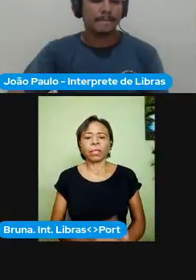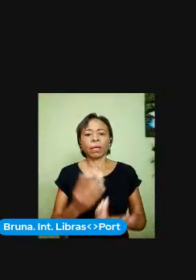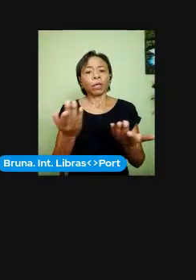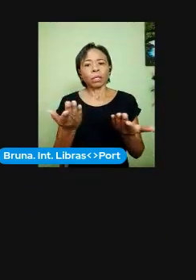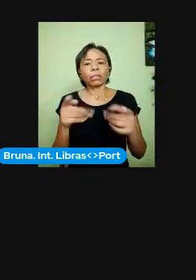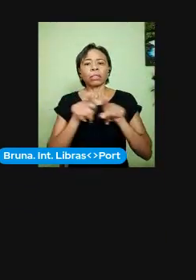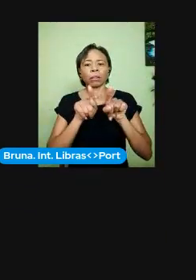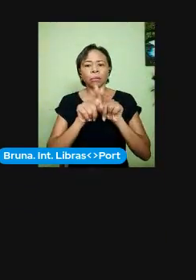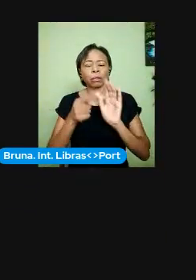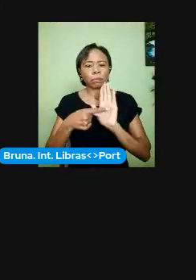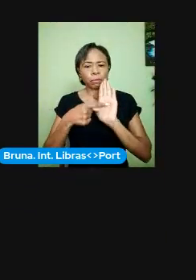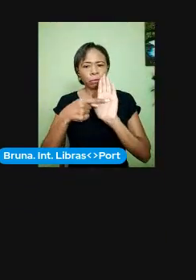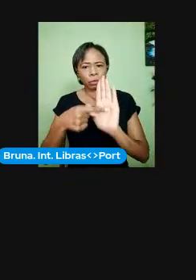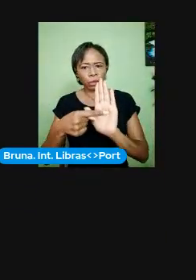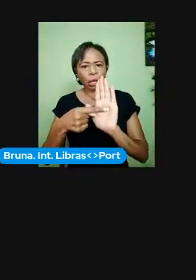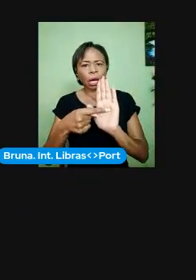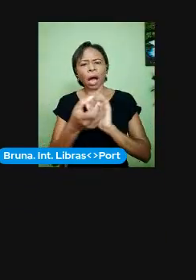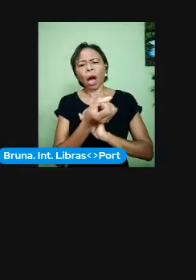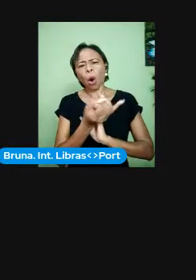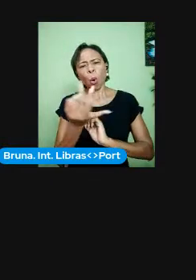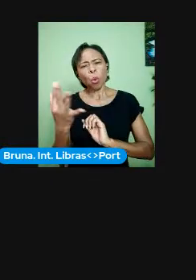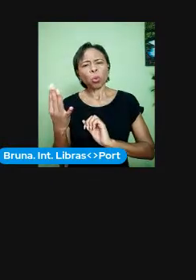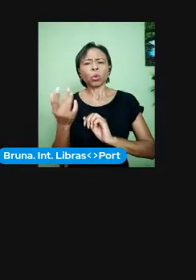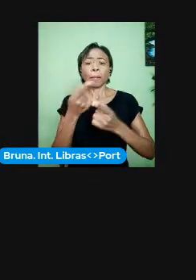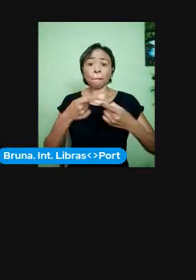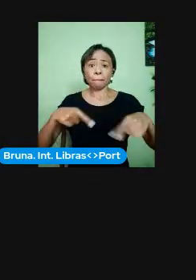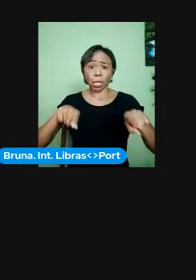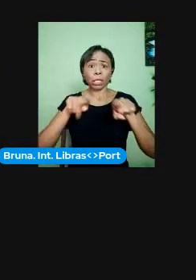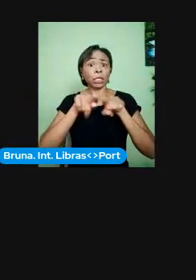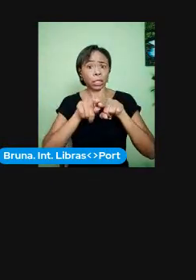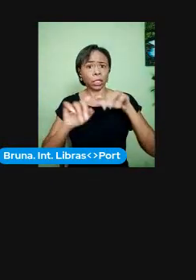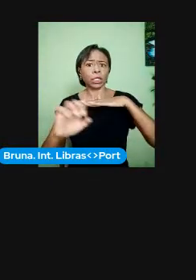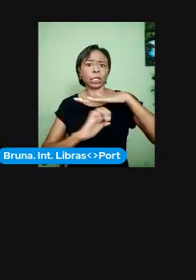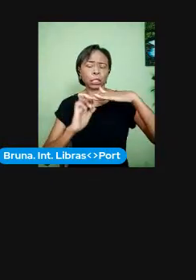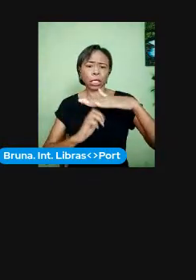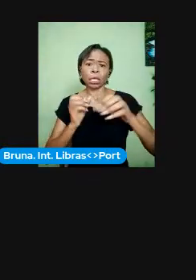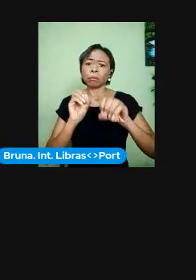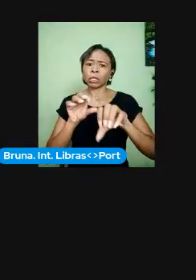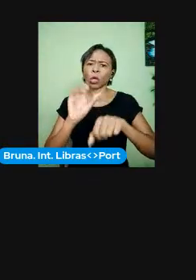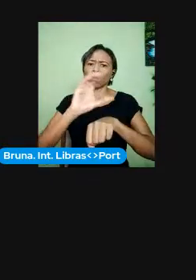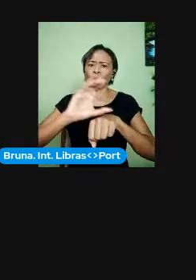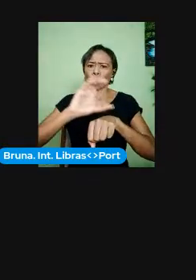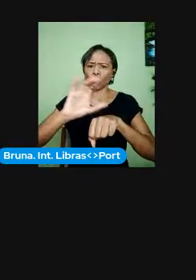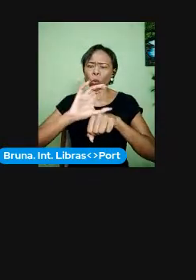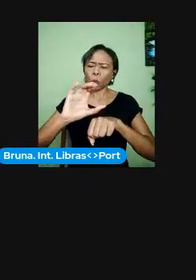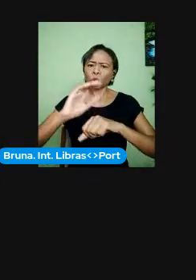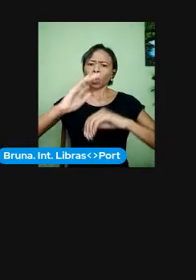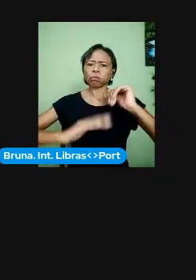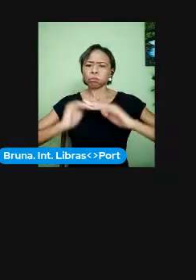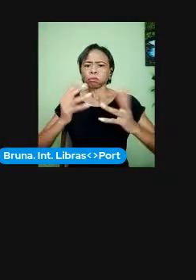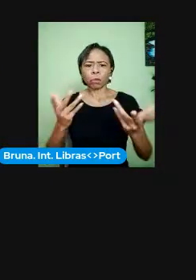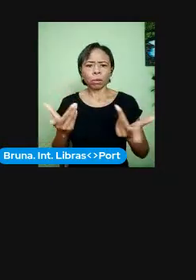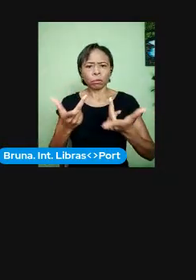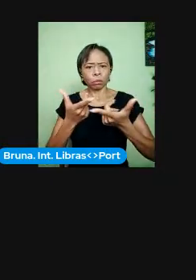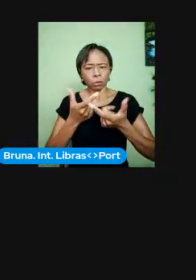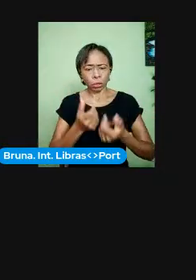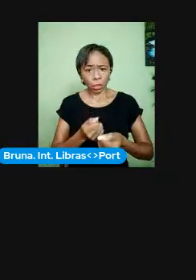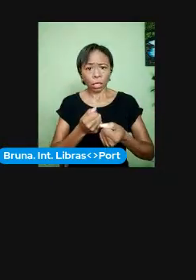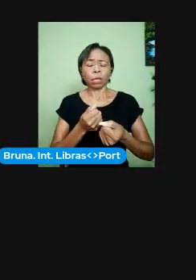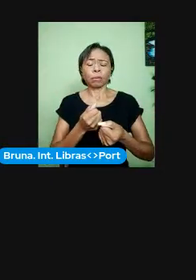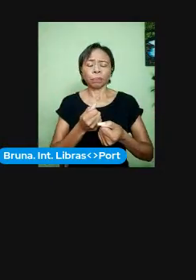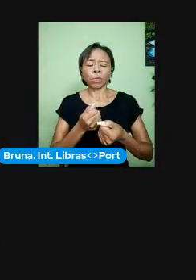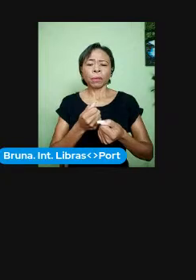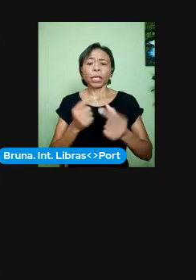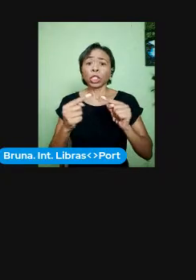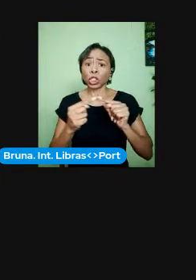alguns parceiros, né, que levam a custo de qualificação conforme a demanda do mercado. Hoje, a